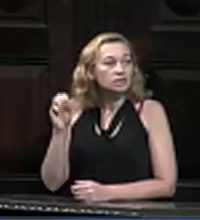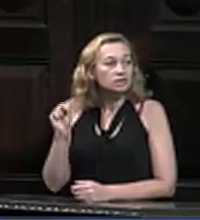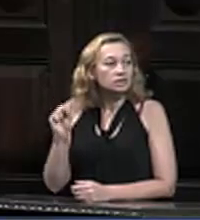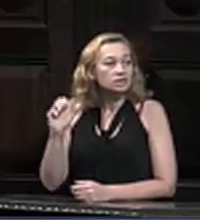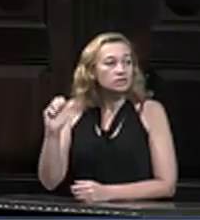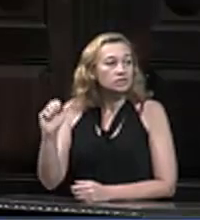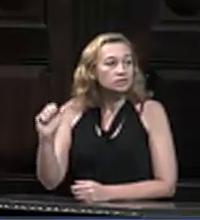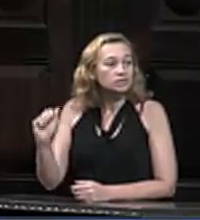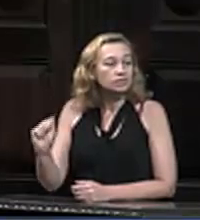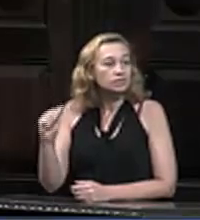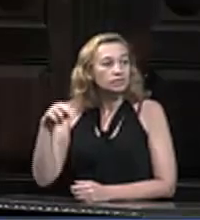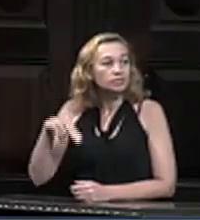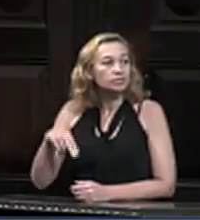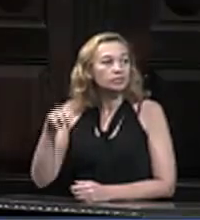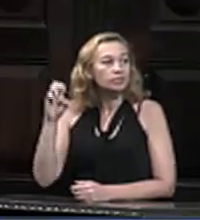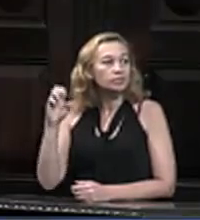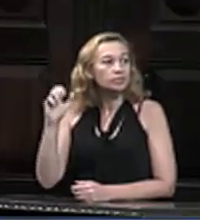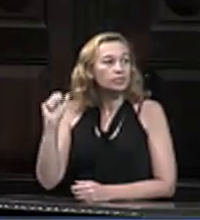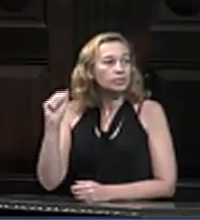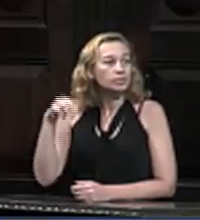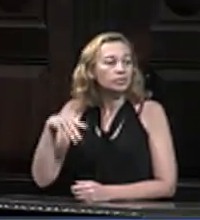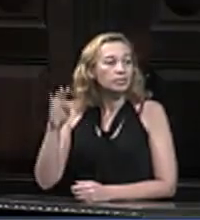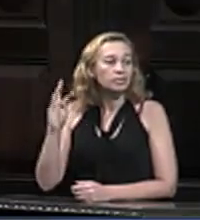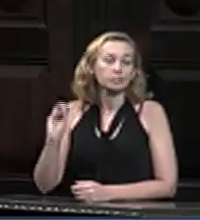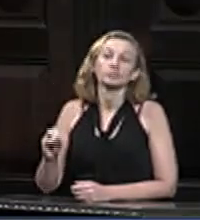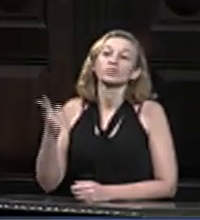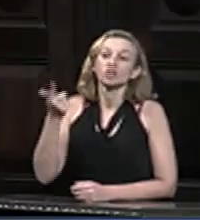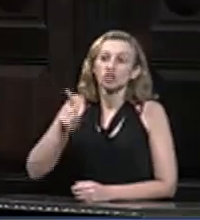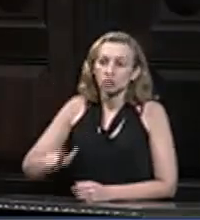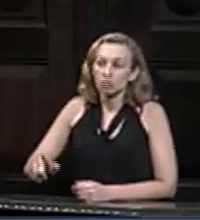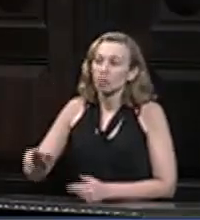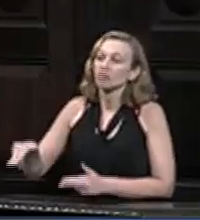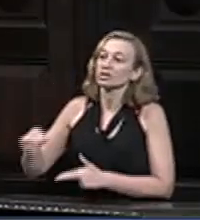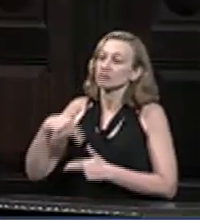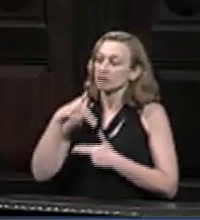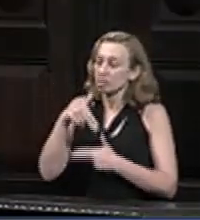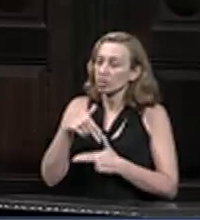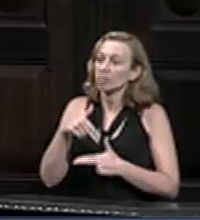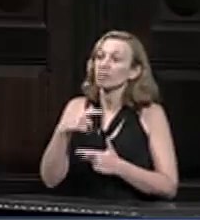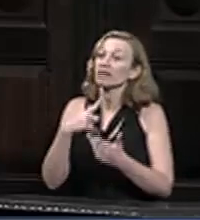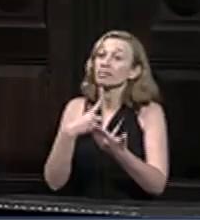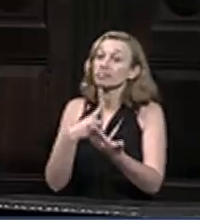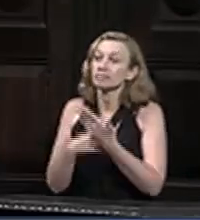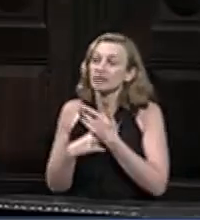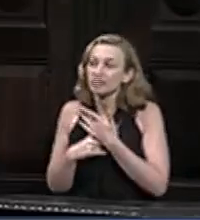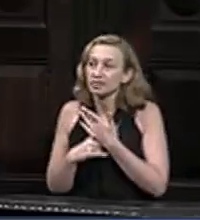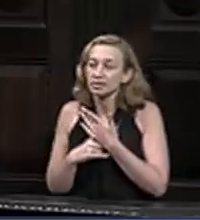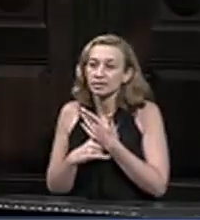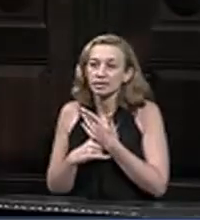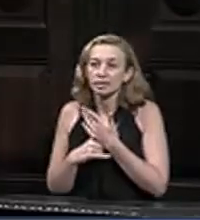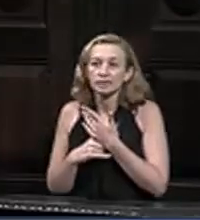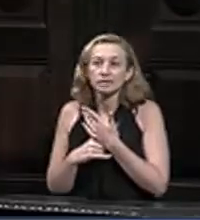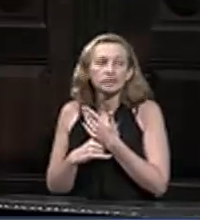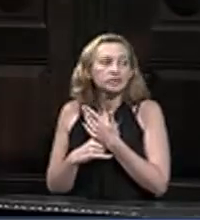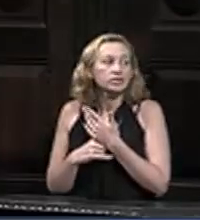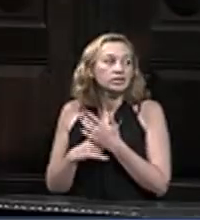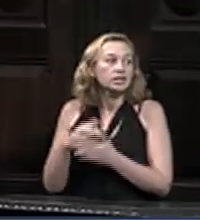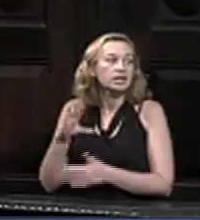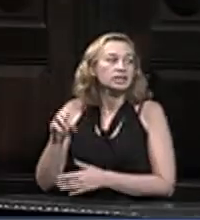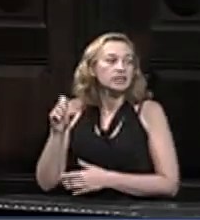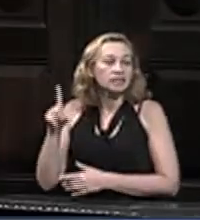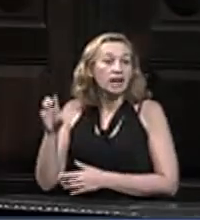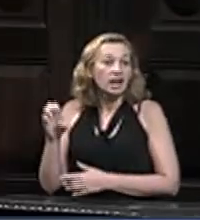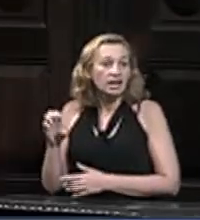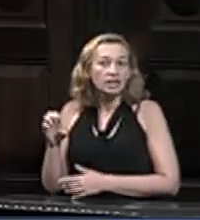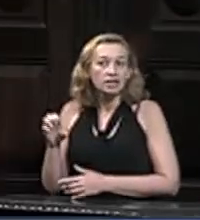Venho mais uma vez a esta tribuna para defender a SEDAI